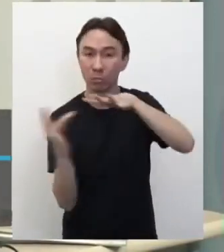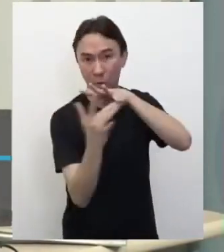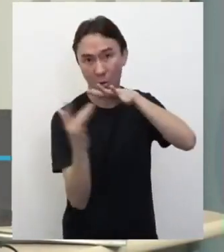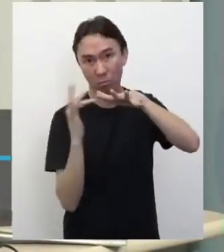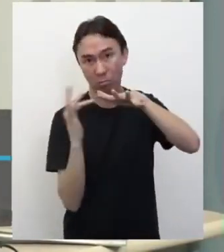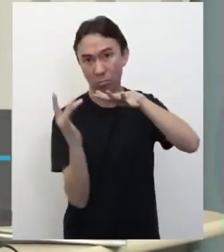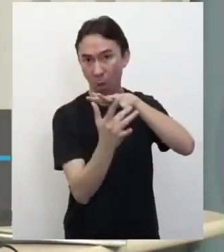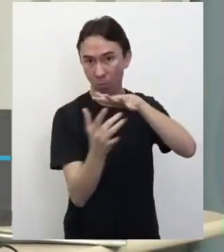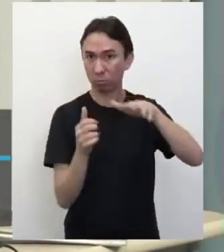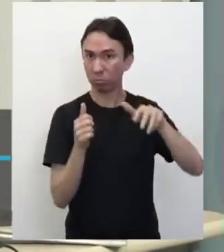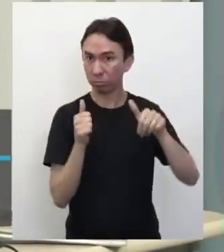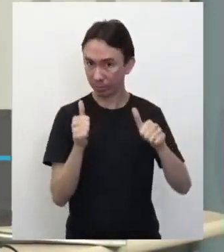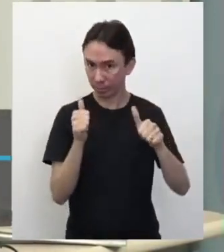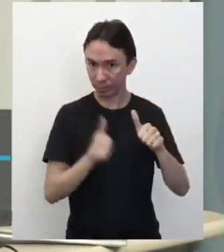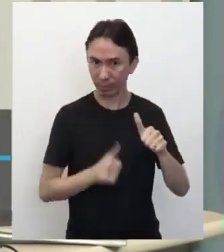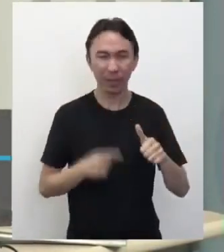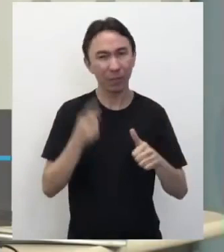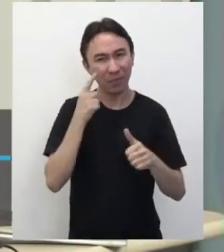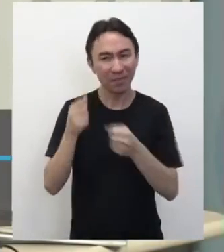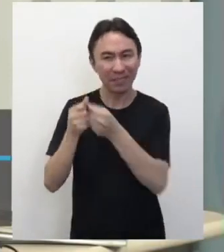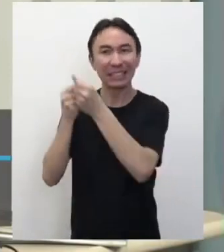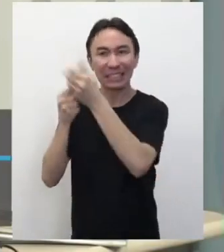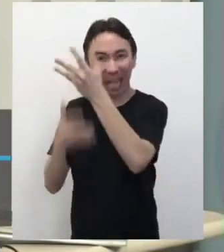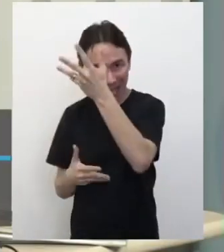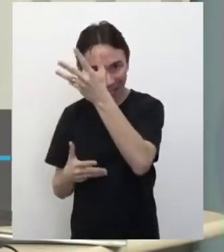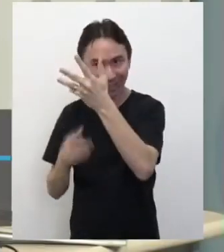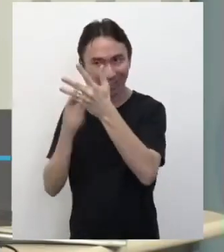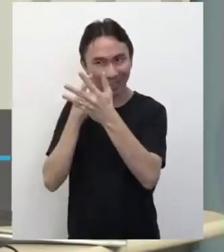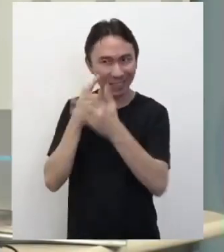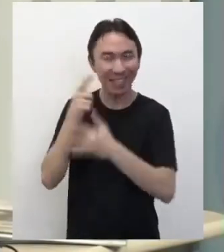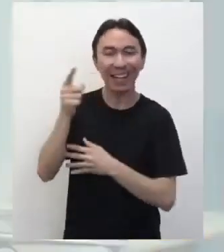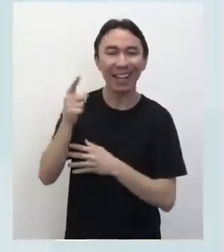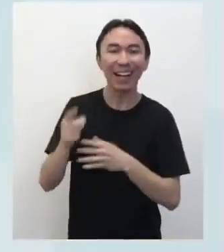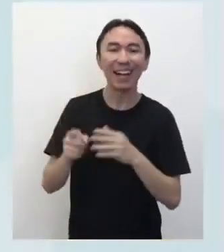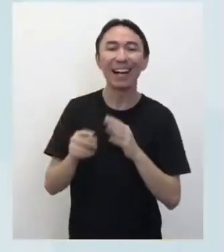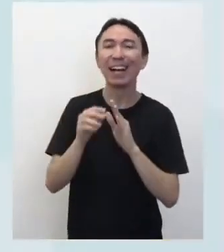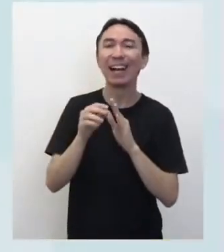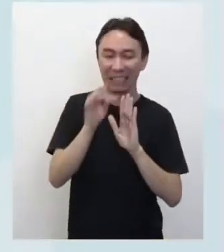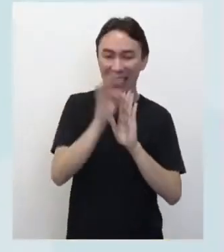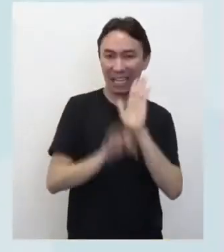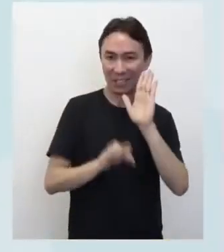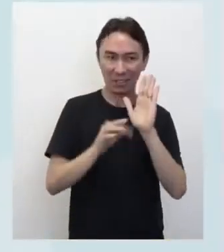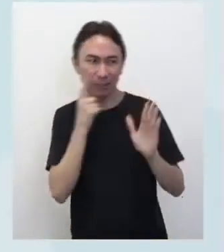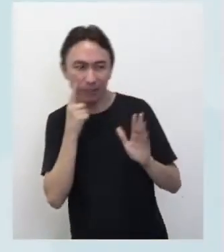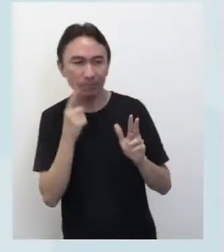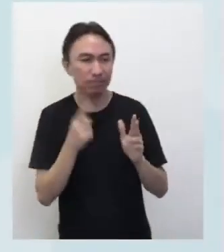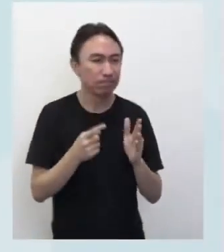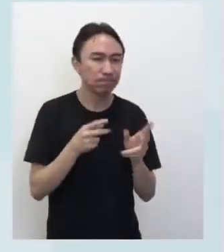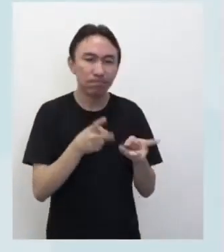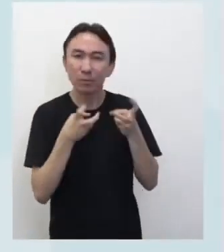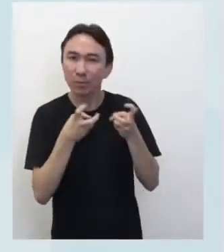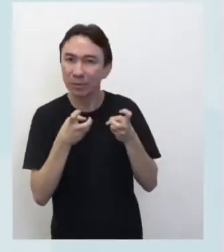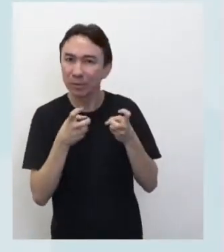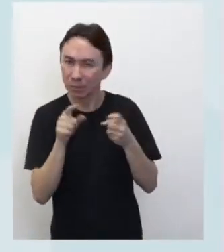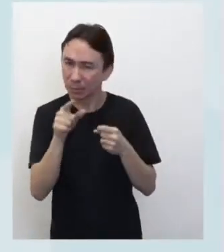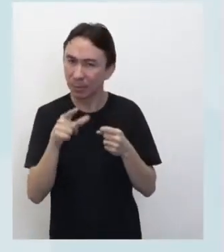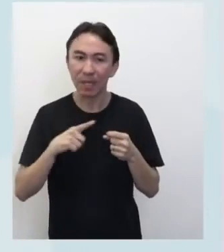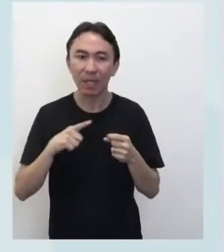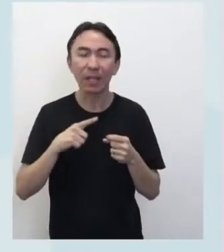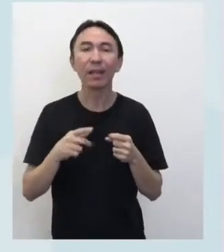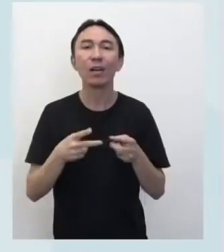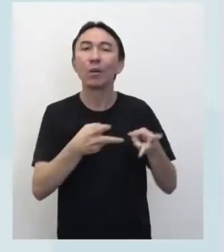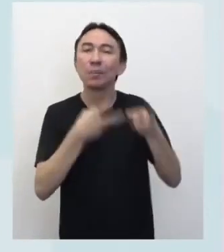para vocês, antes da gente fazer a interpretação do texto da Ana, será que você conseguiu identificar quais são as personagens